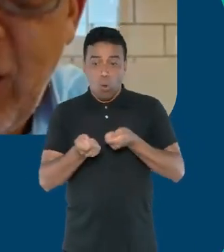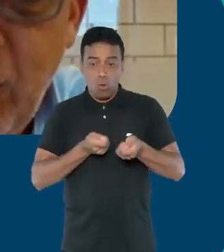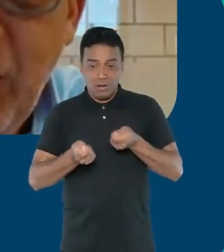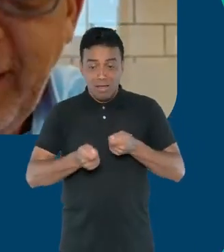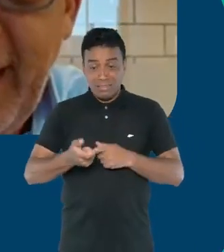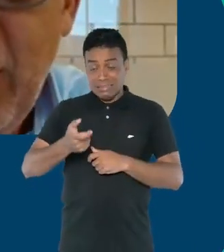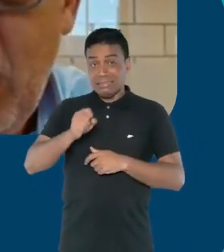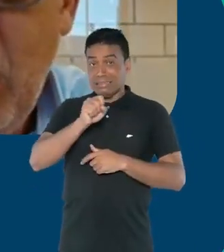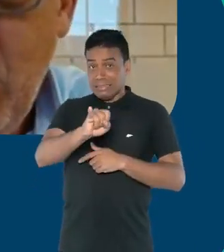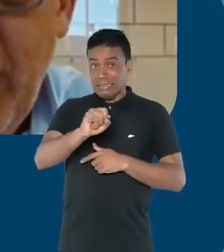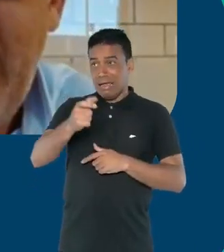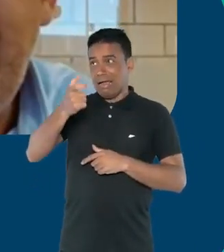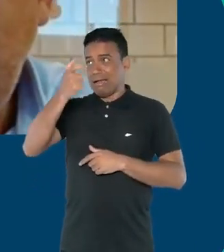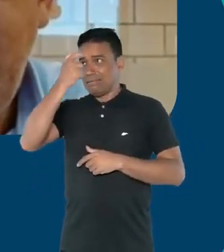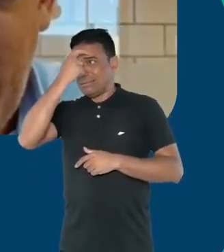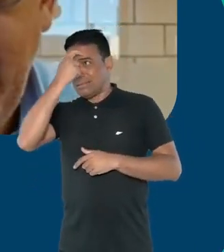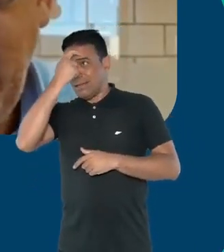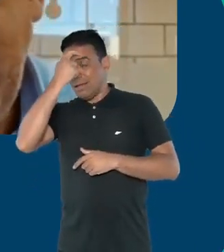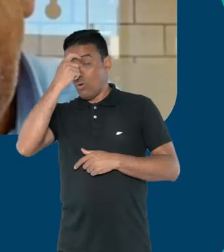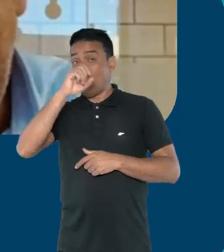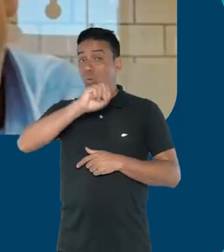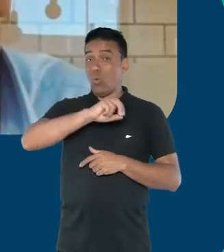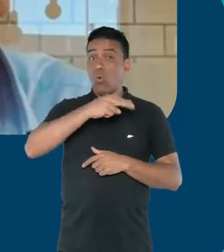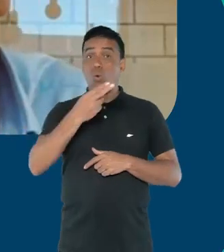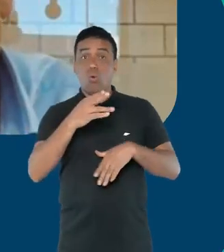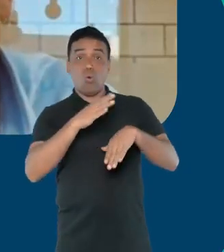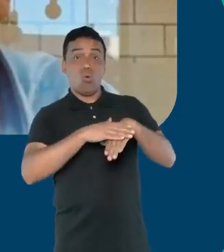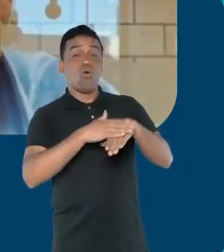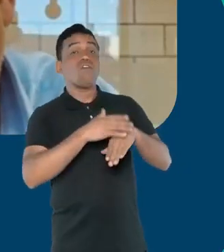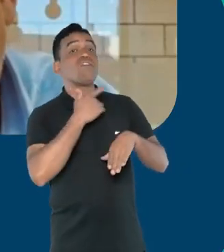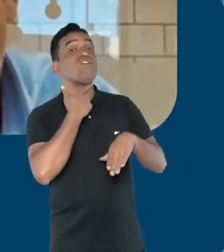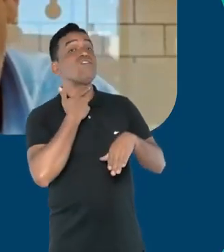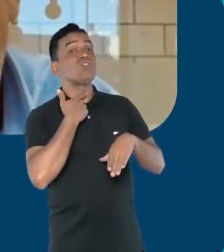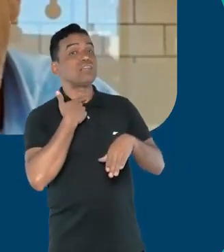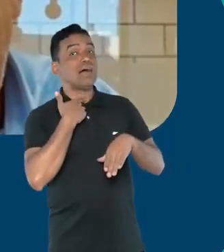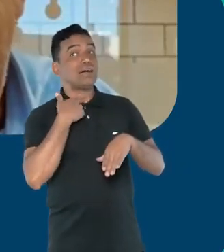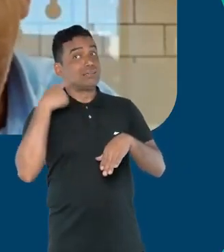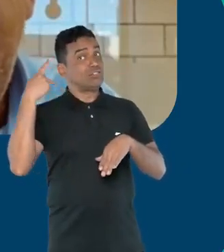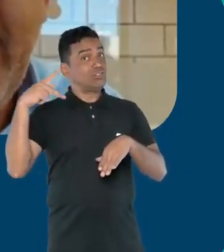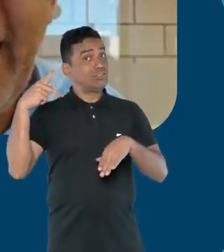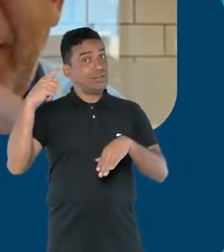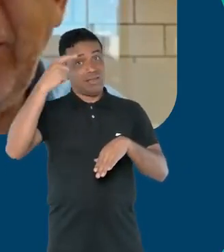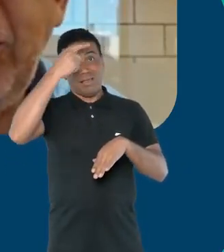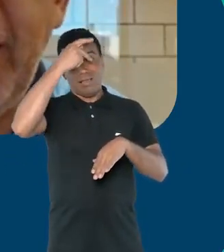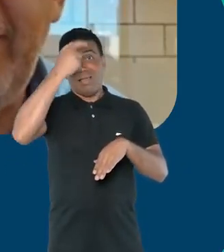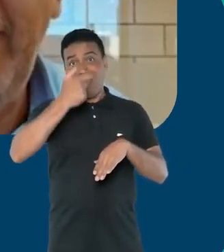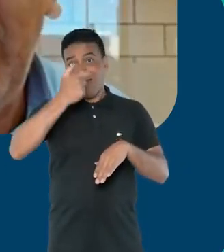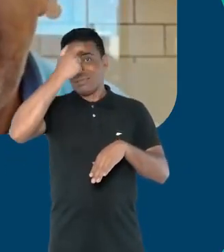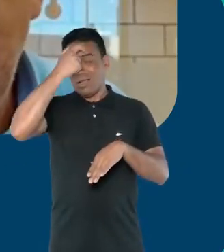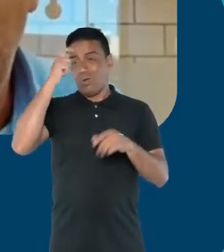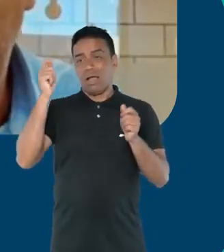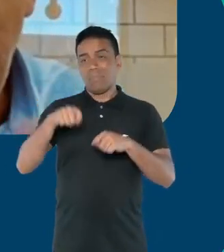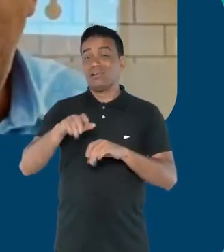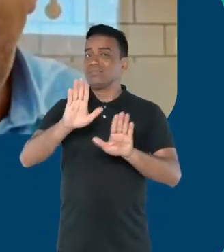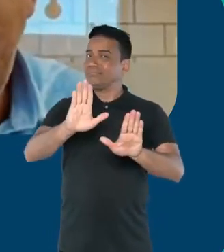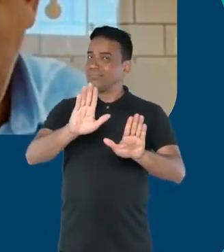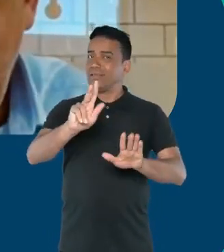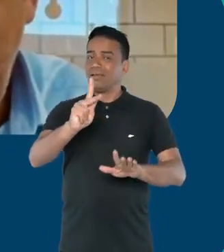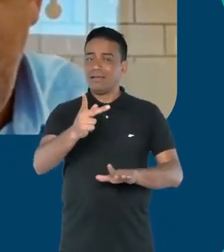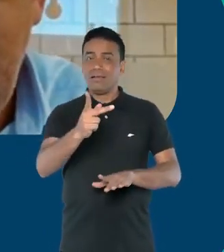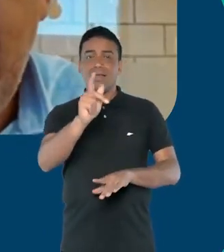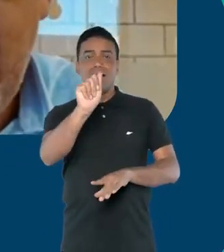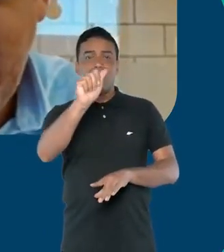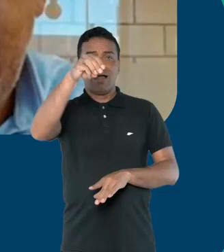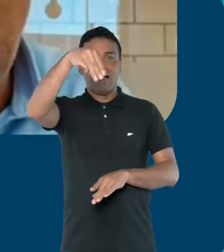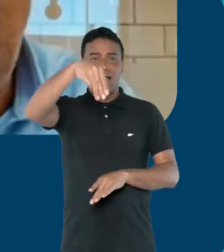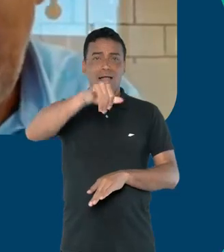é a razão, né, ou a vontade, que seria assim, um subproduto da razão, vamos dizer assim, capaz de chegar e falar, não, Hamilton, se